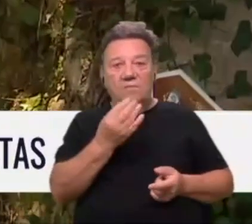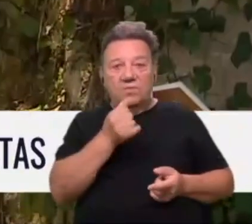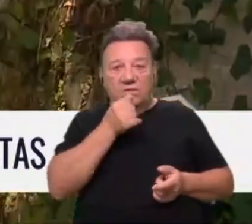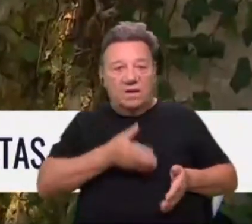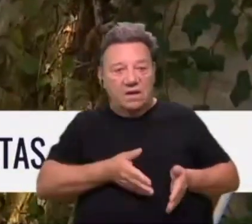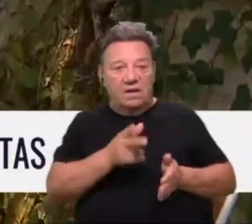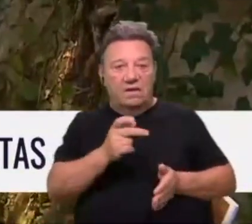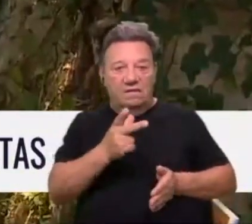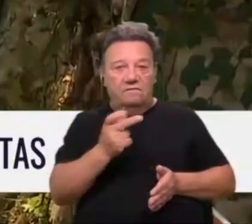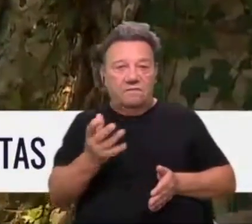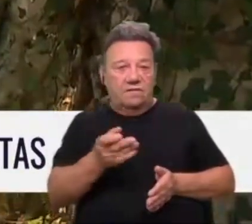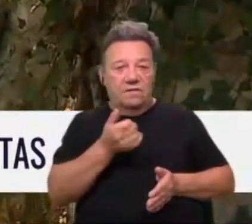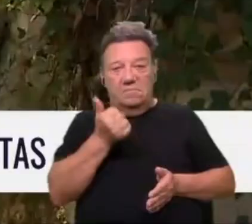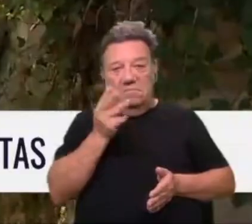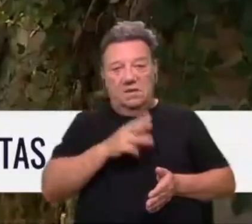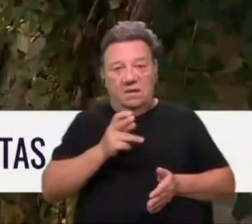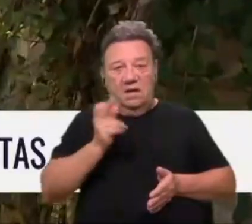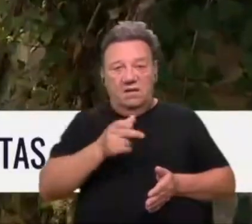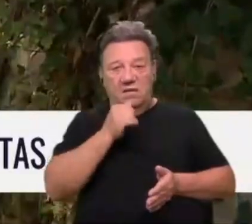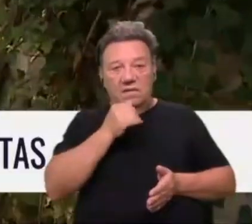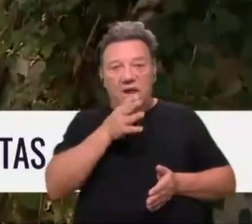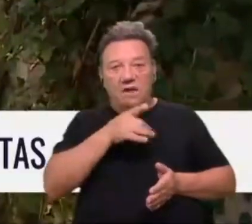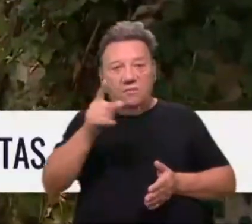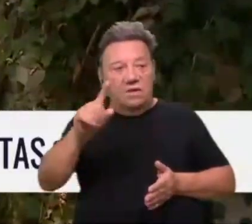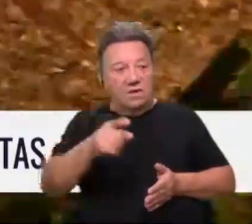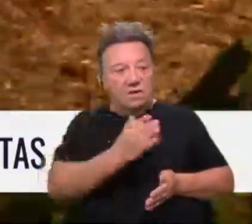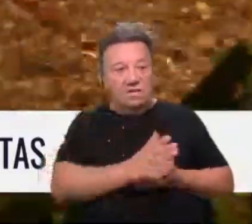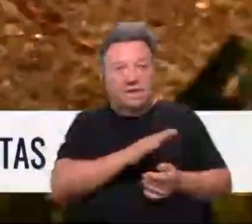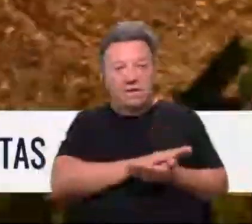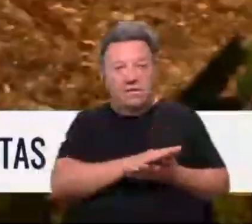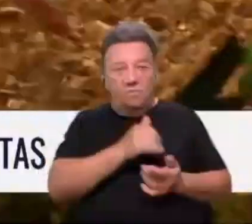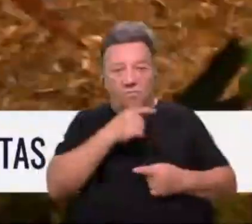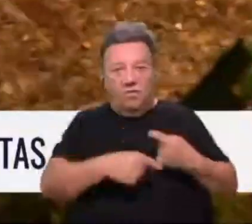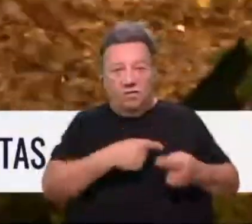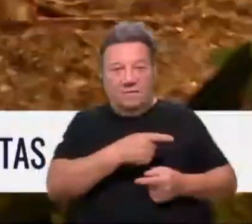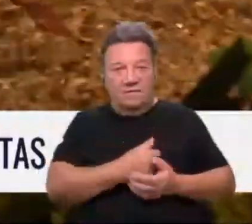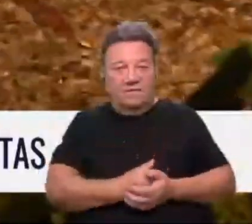muitas levadas que ao longo de milhares de anos conduziram a água aos Moinhos